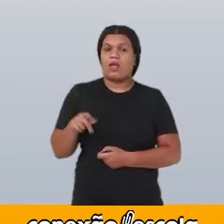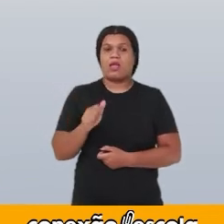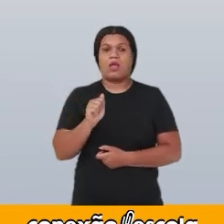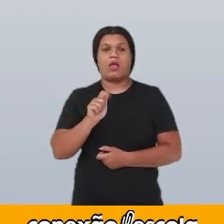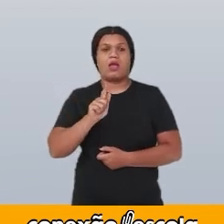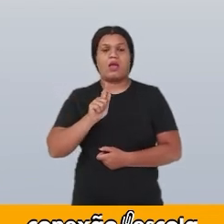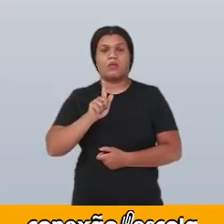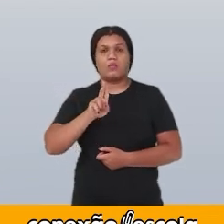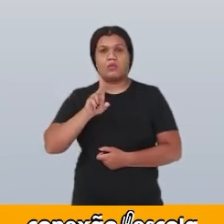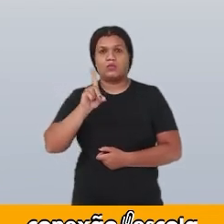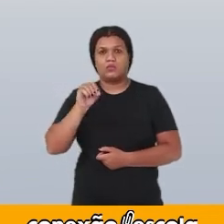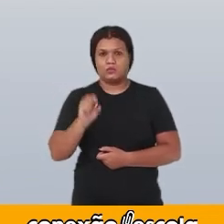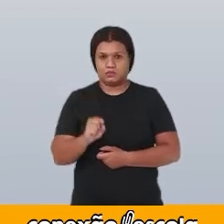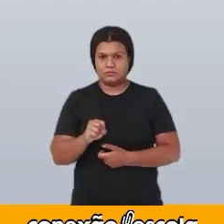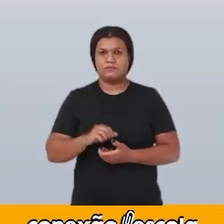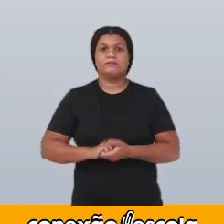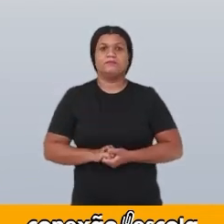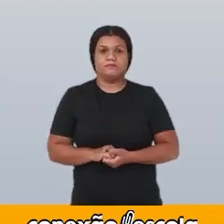agudos.